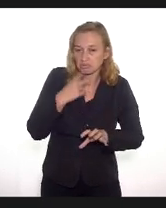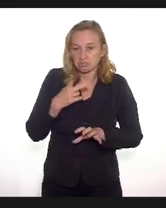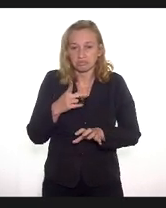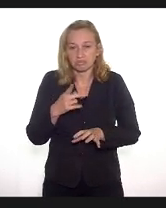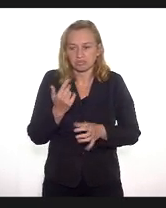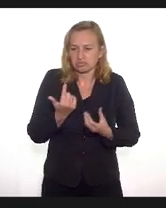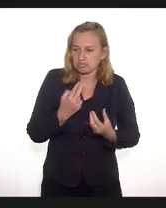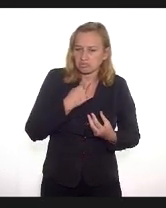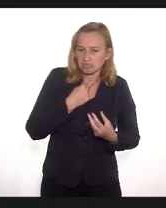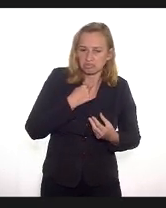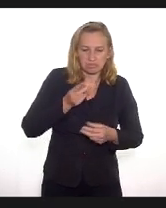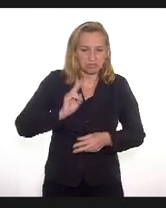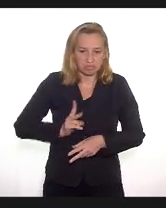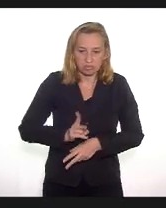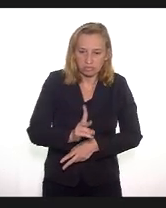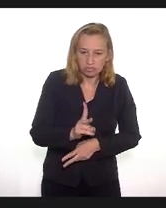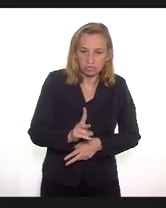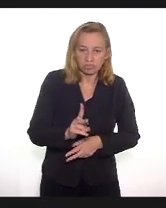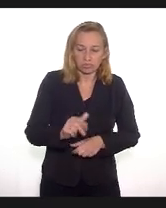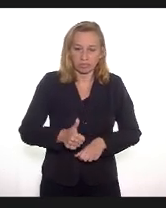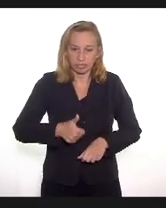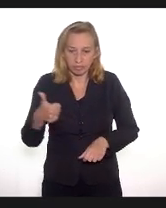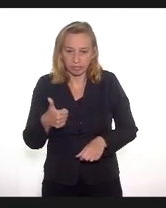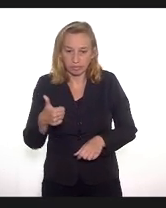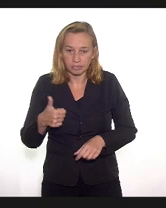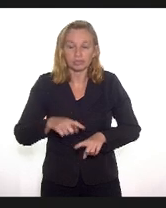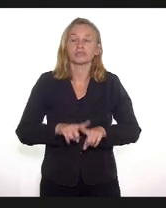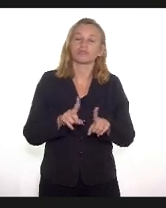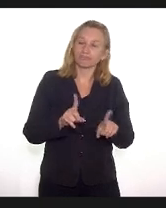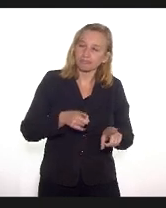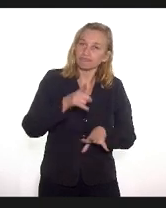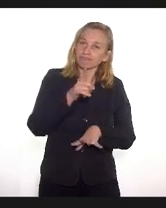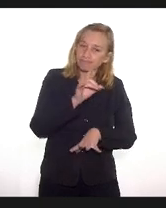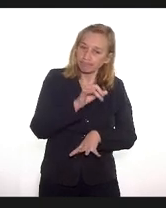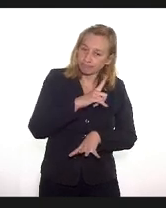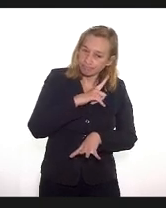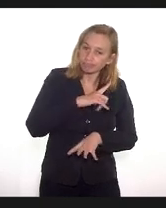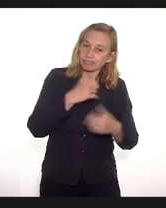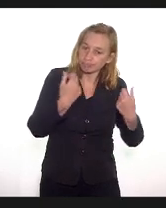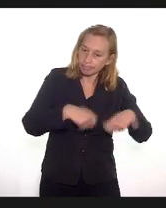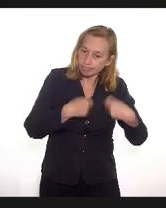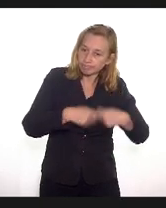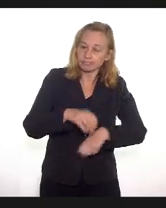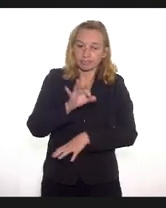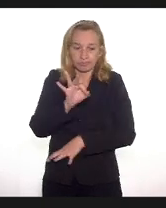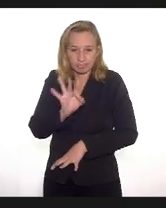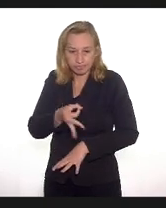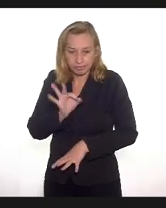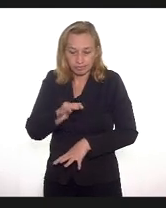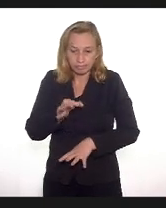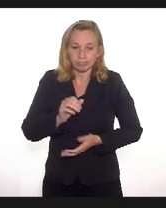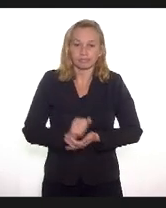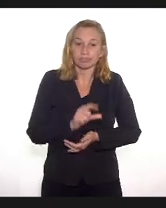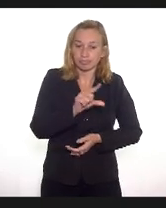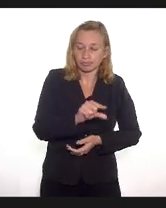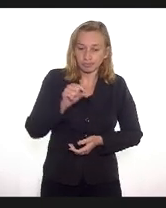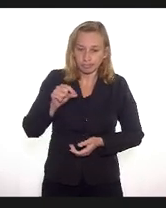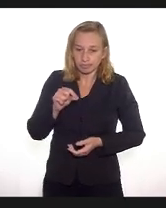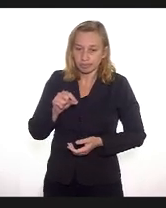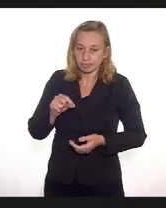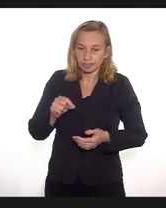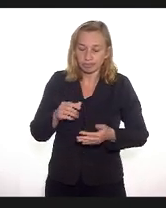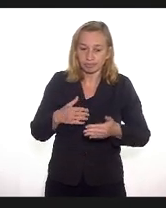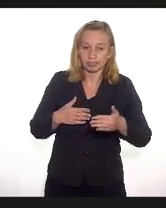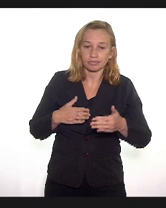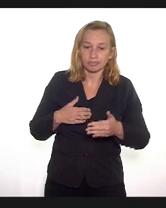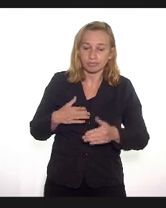possamos continuamente aprimorá-los, mas há uma necessidade de definição e essas definições elas atingem